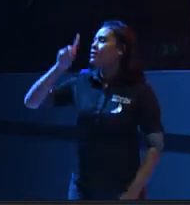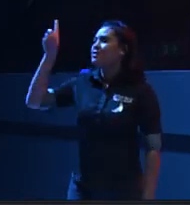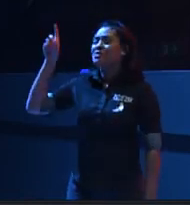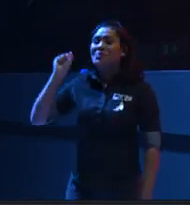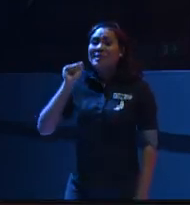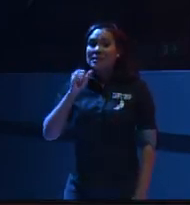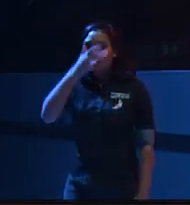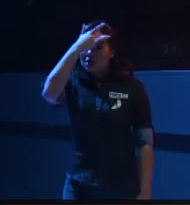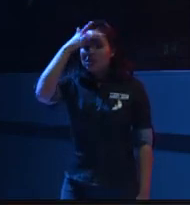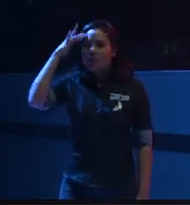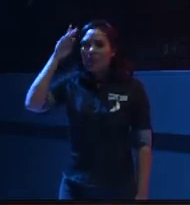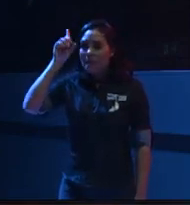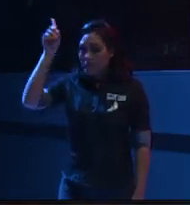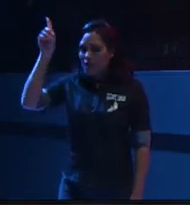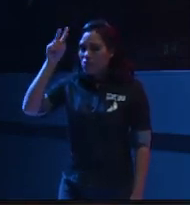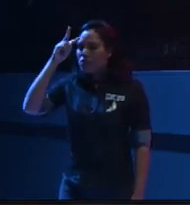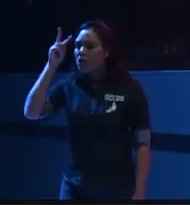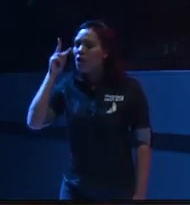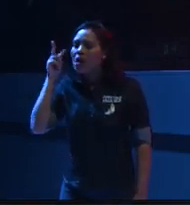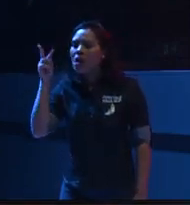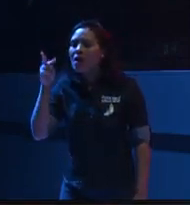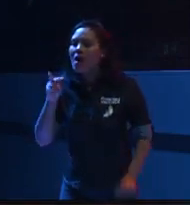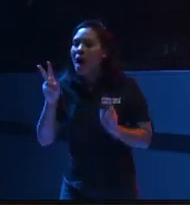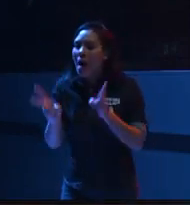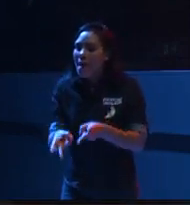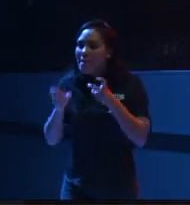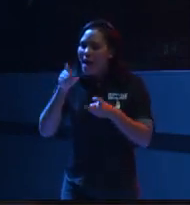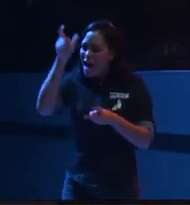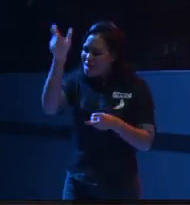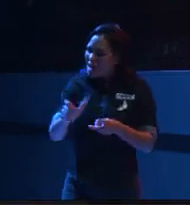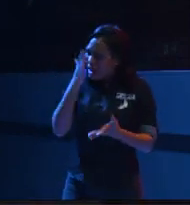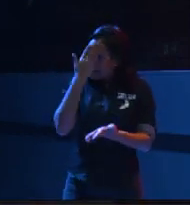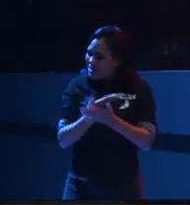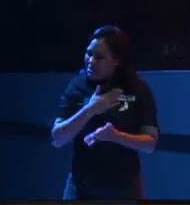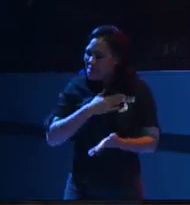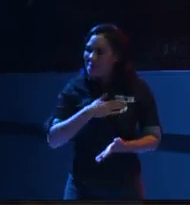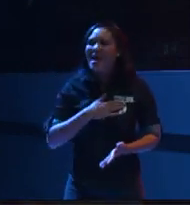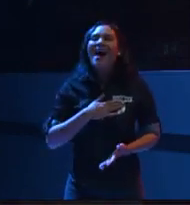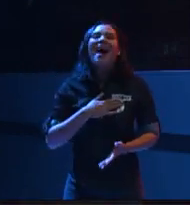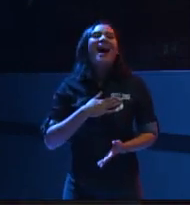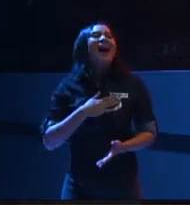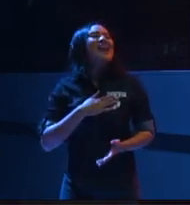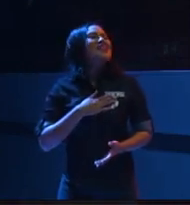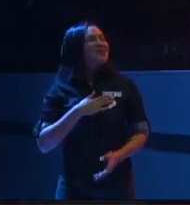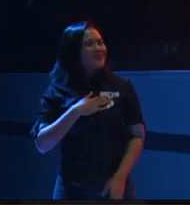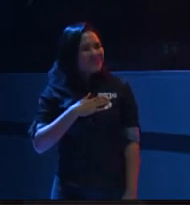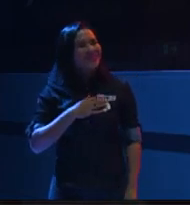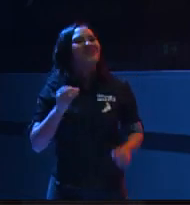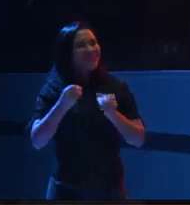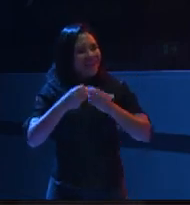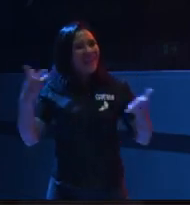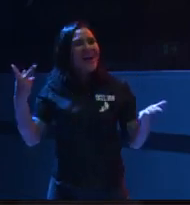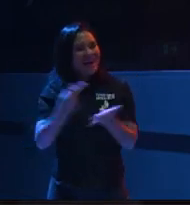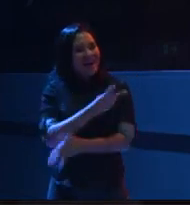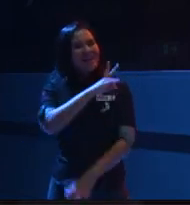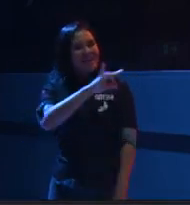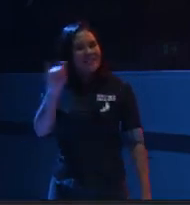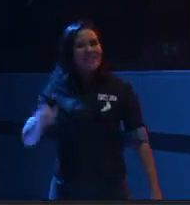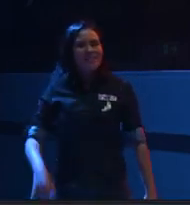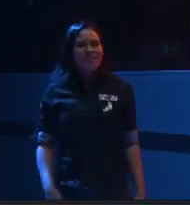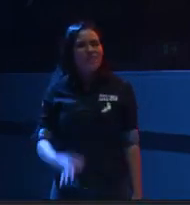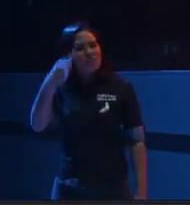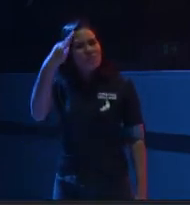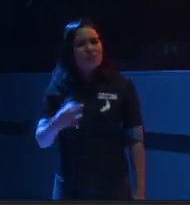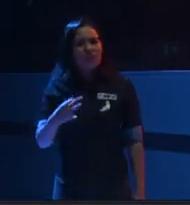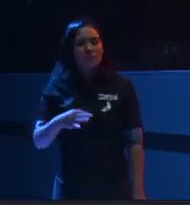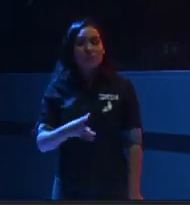isso quando Deus ver alguém que consegue viver isso a querido vai ter milagre eu